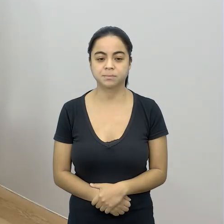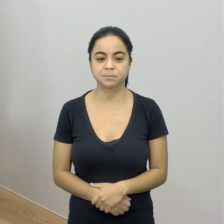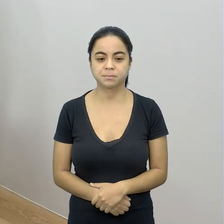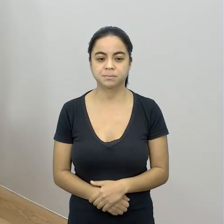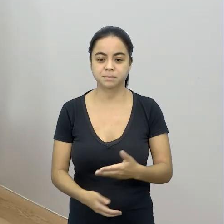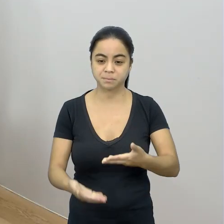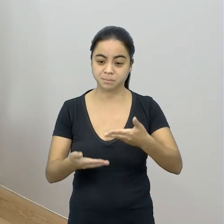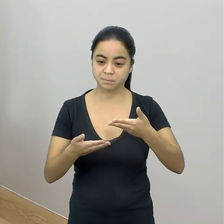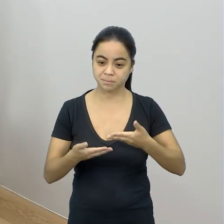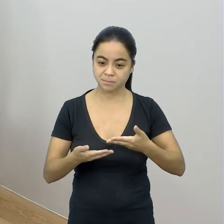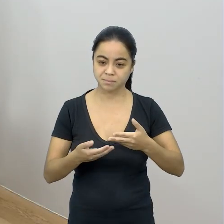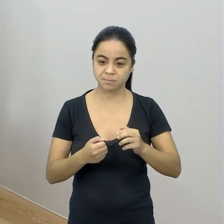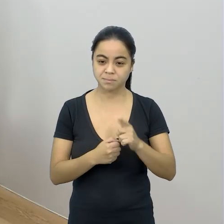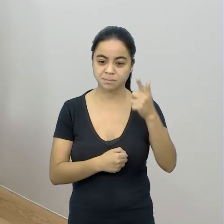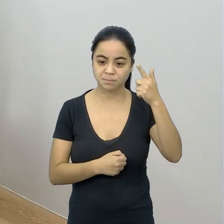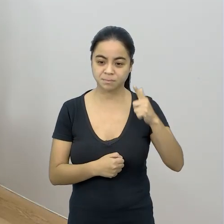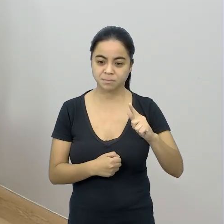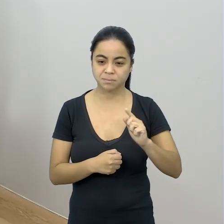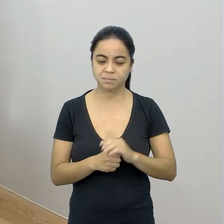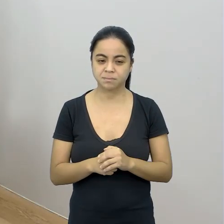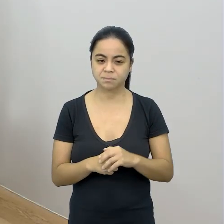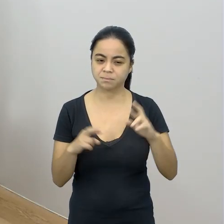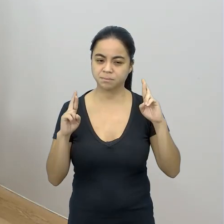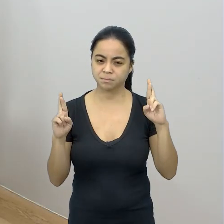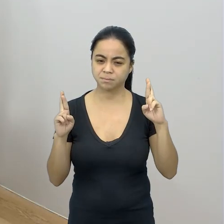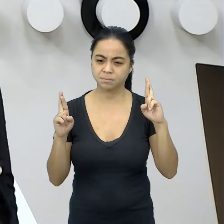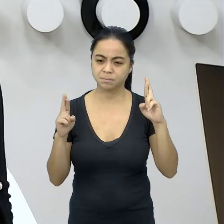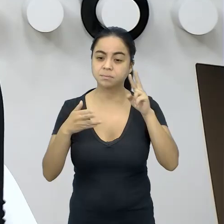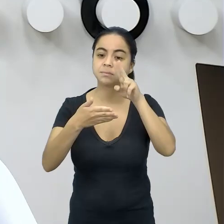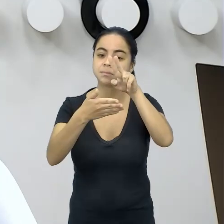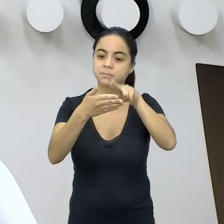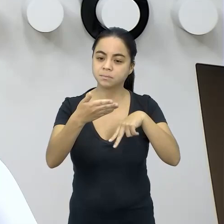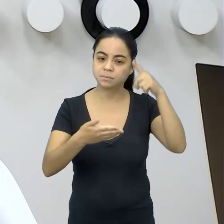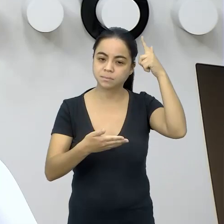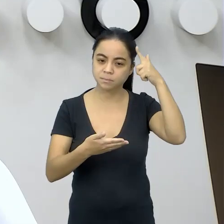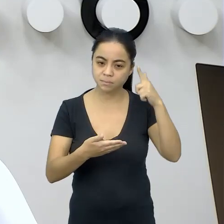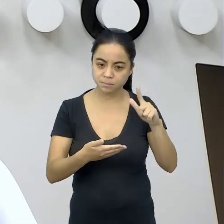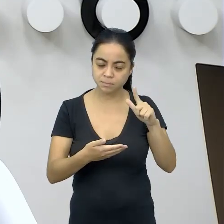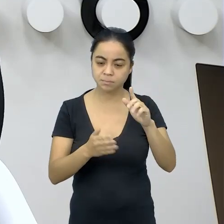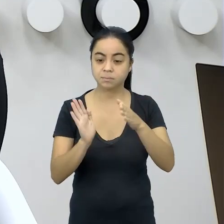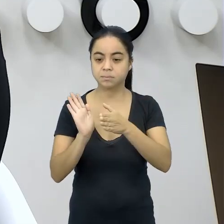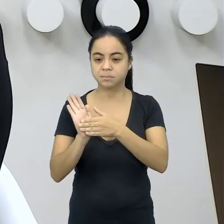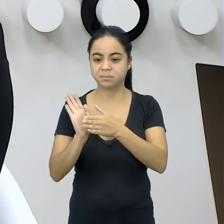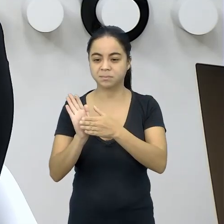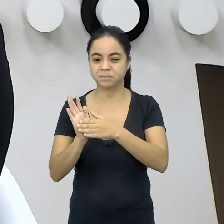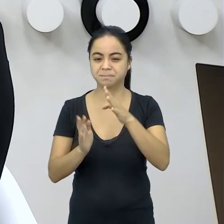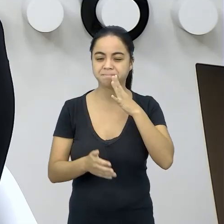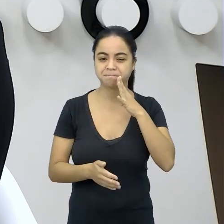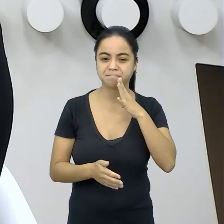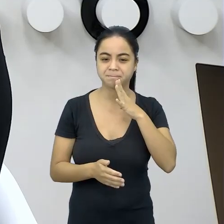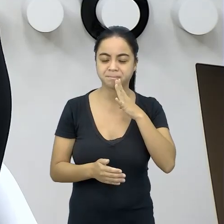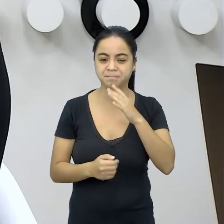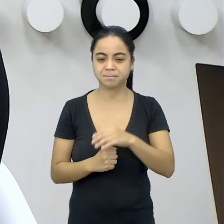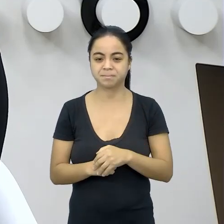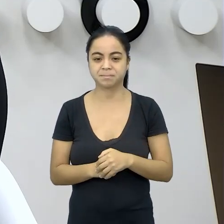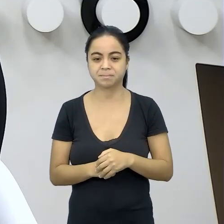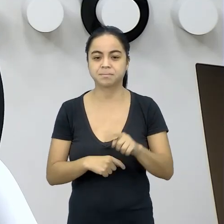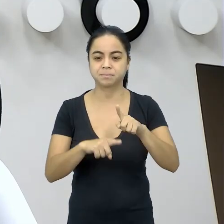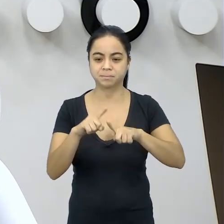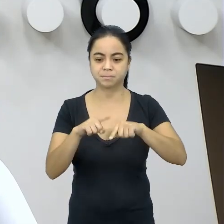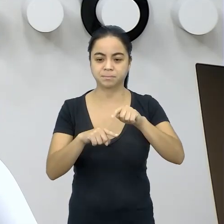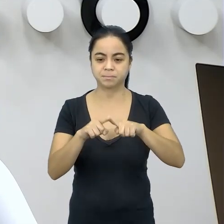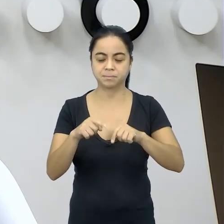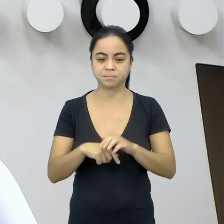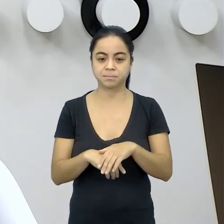comentamos, né, Renan? Exatamente. Espero que dê para os professores terem feito essa proposta legal aí no material,